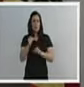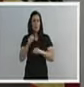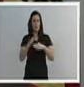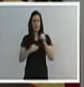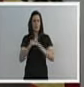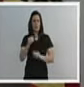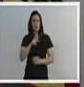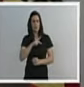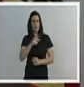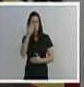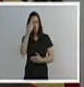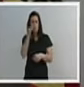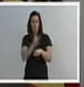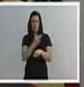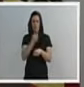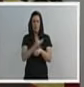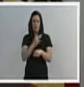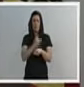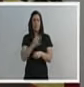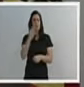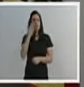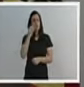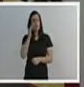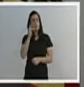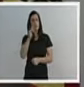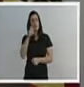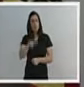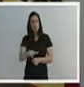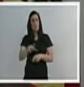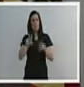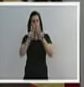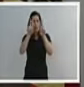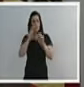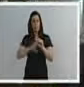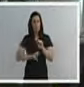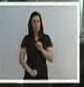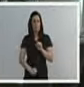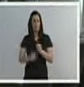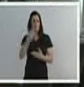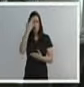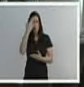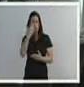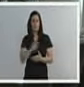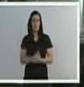obrigado pela tolerância, quem sabe a gente possa abordar esse assunto aqui em outro pronunciamento. Muito obrigado.